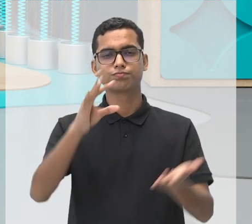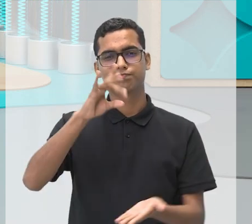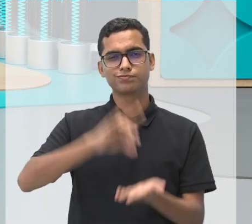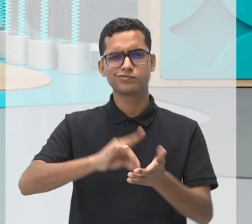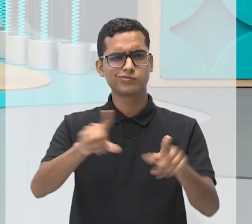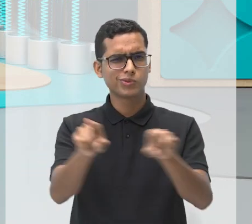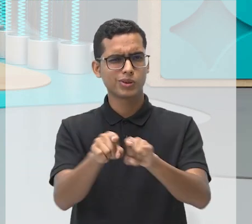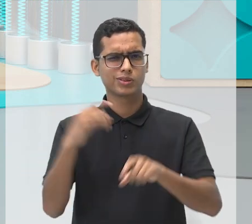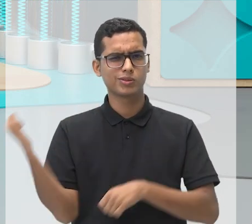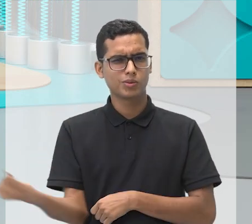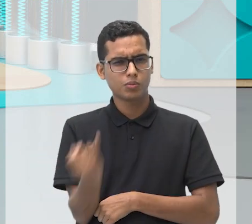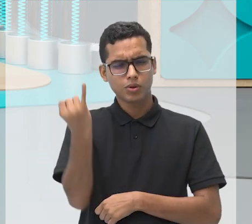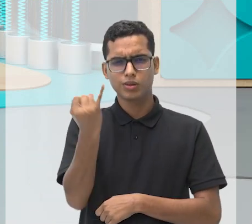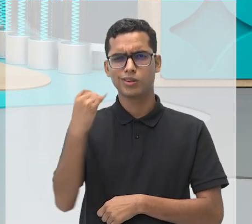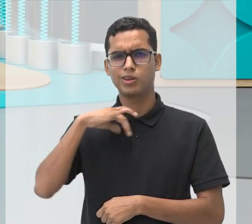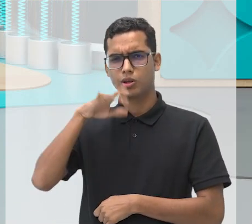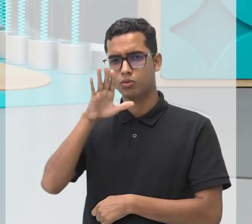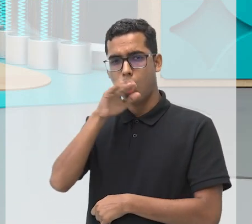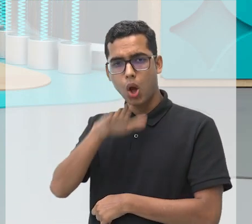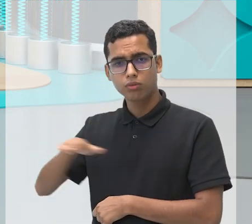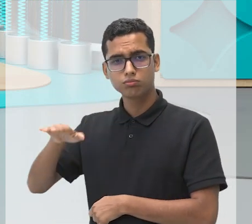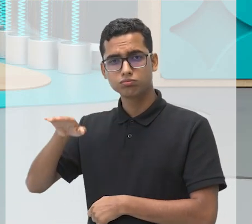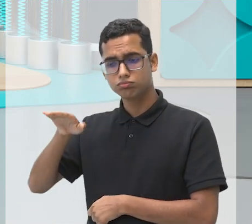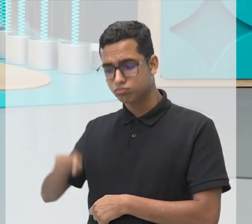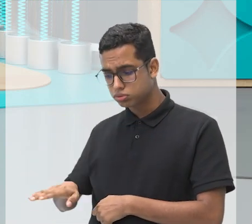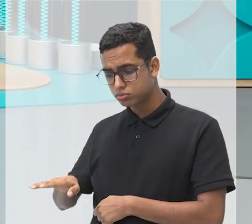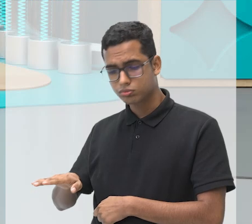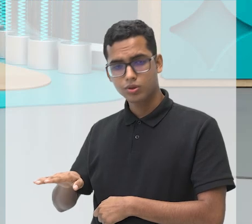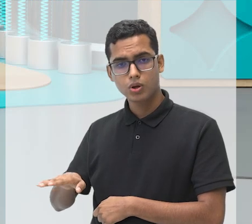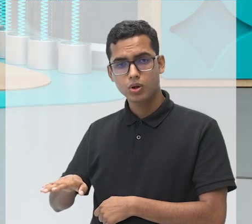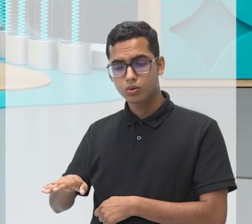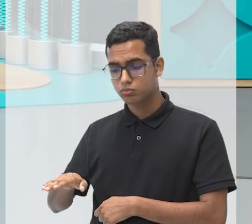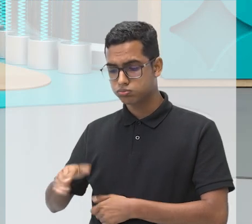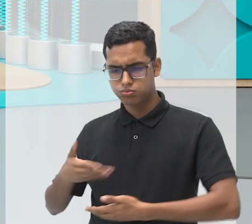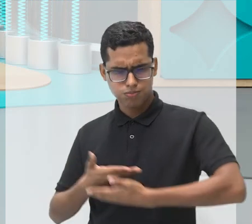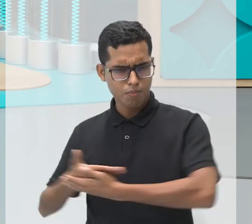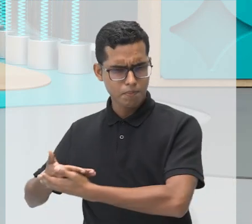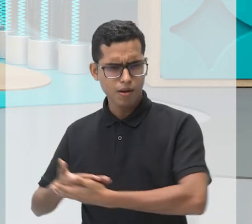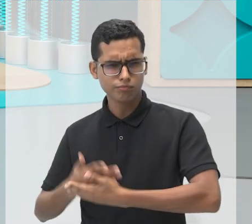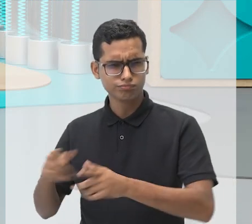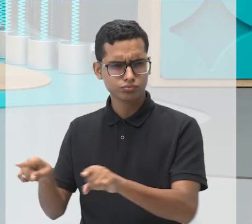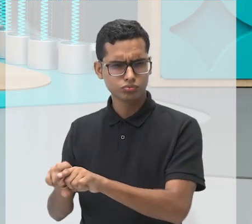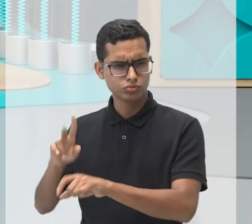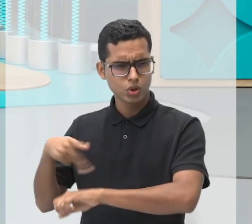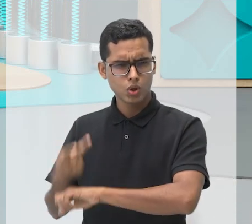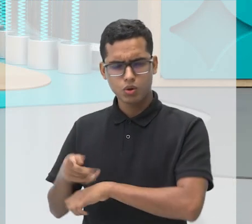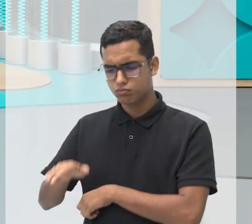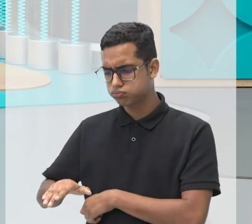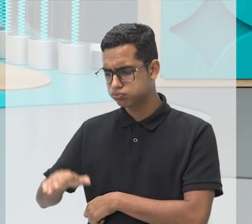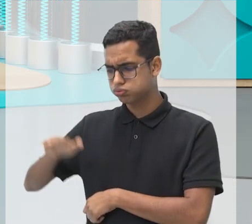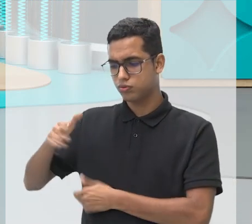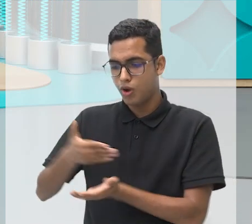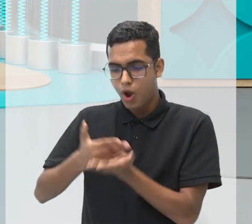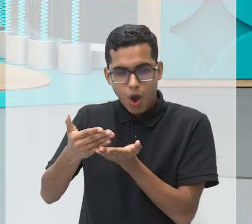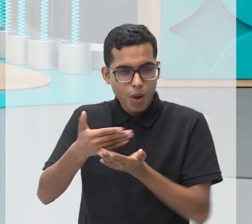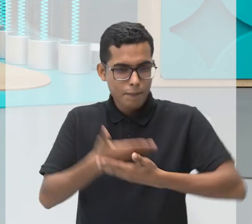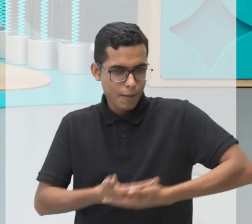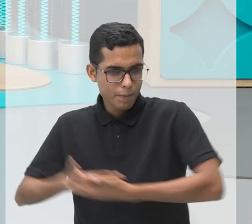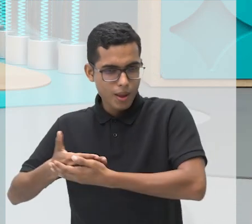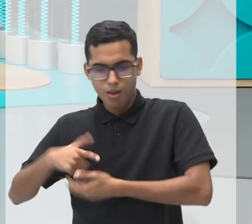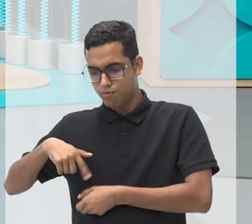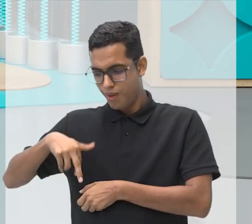os primeiros anos de vida, pois é através dela que nós vamos, aos poucos, dando ali os primeiros